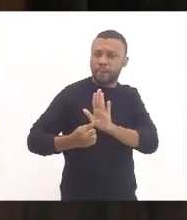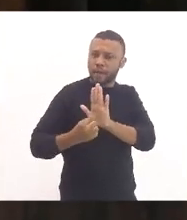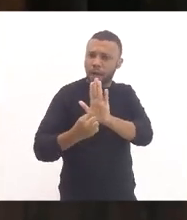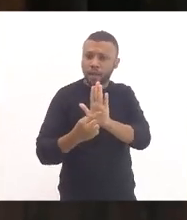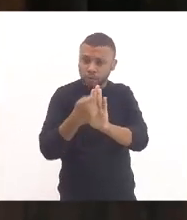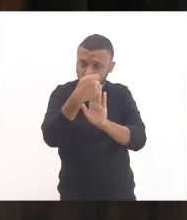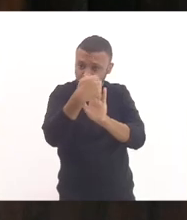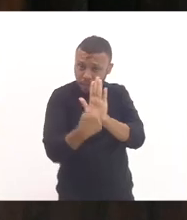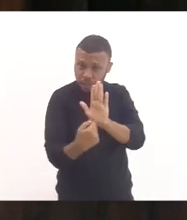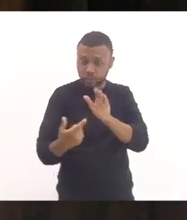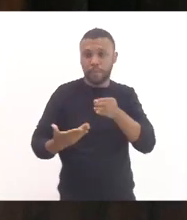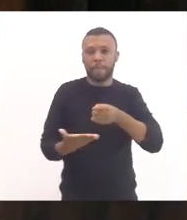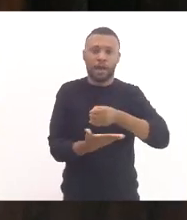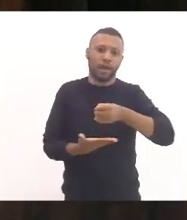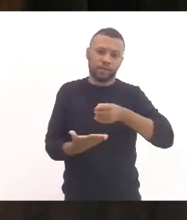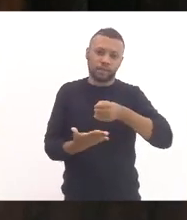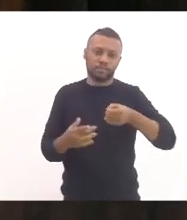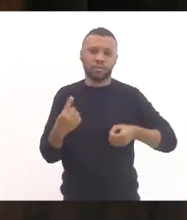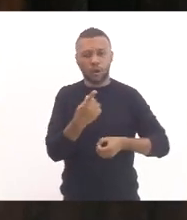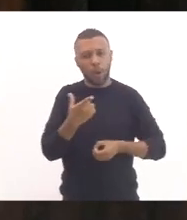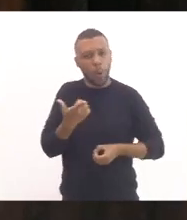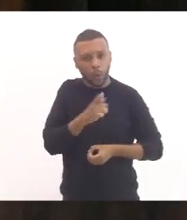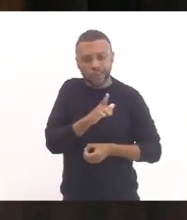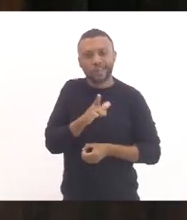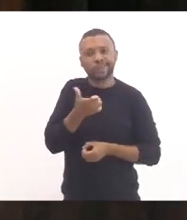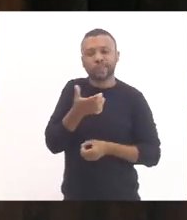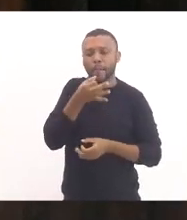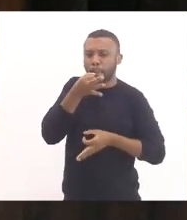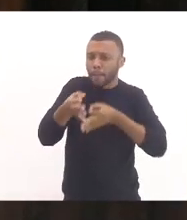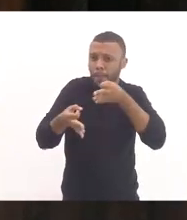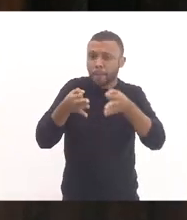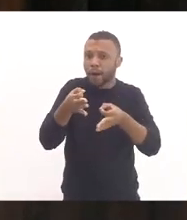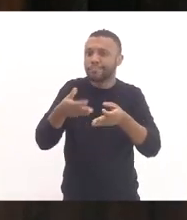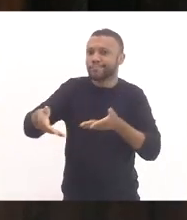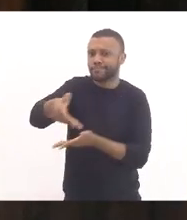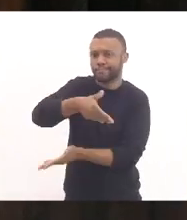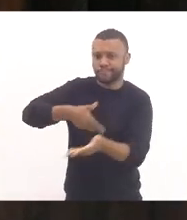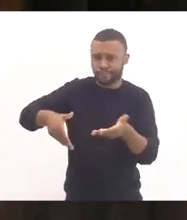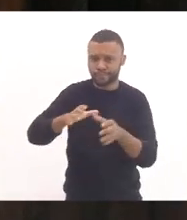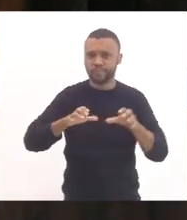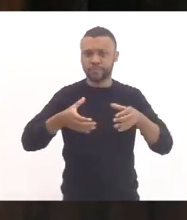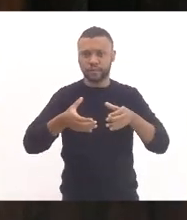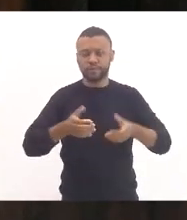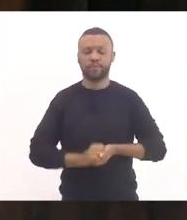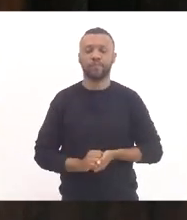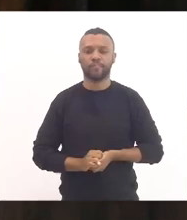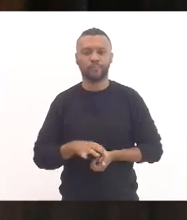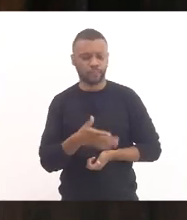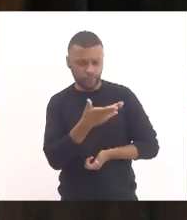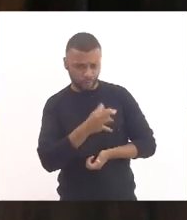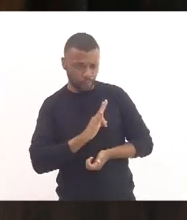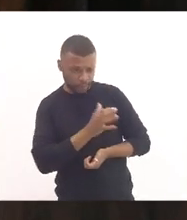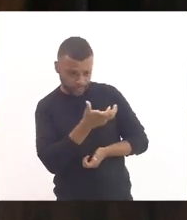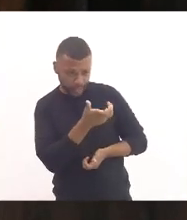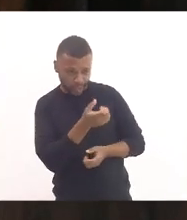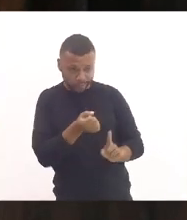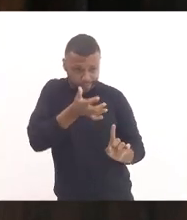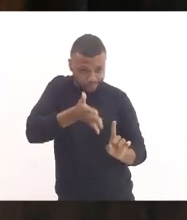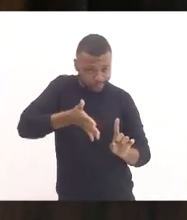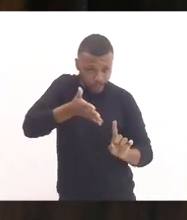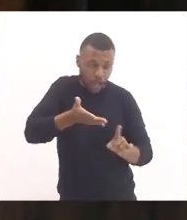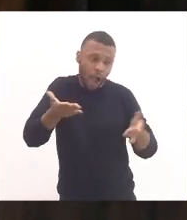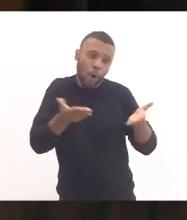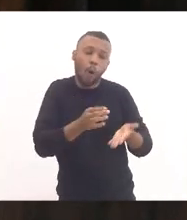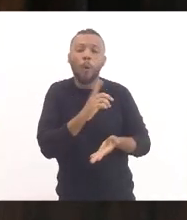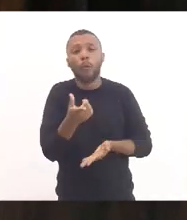no texto original para que a gente possa ir formando aqui a convicção então passar a palavra Doutor que quer fazer uso da palavra agora